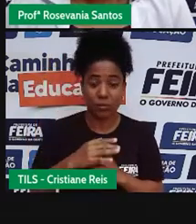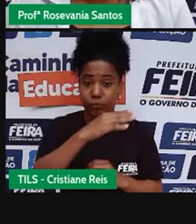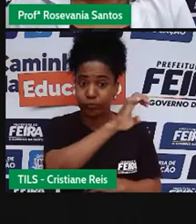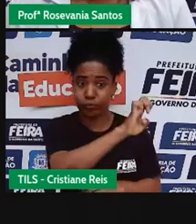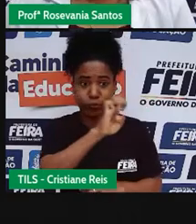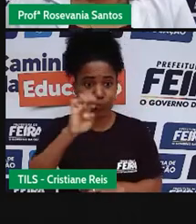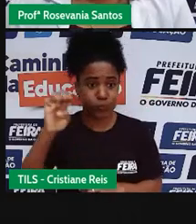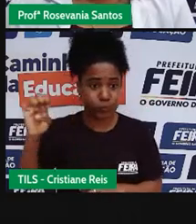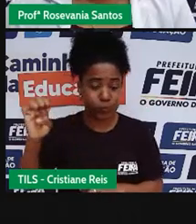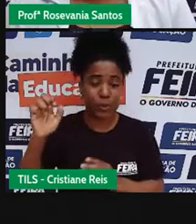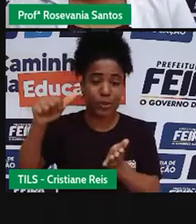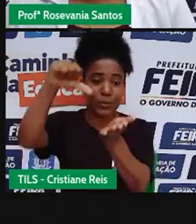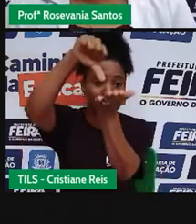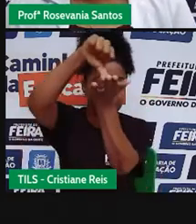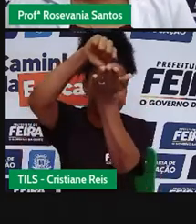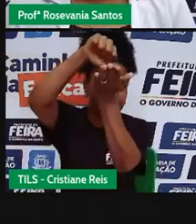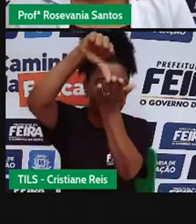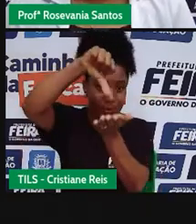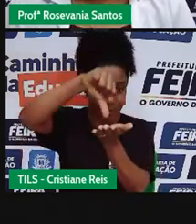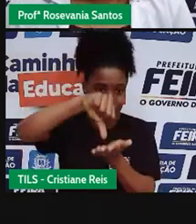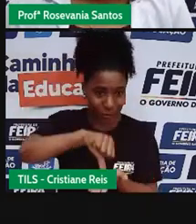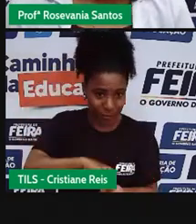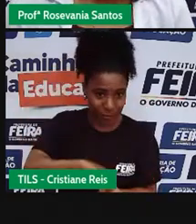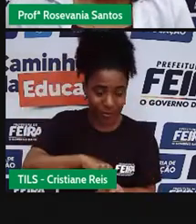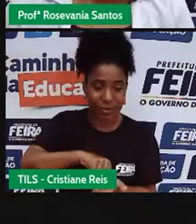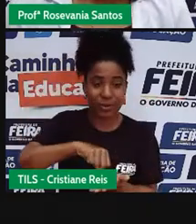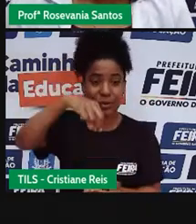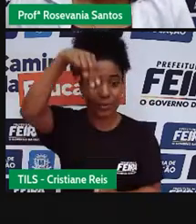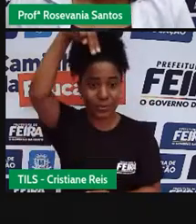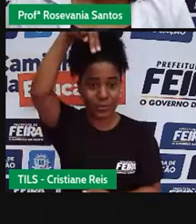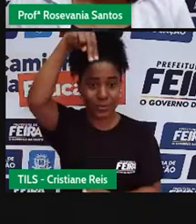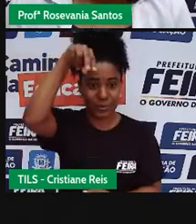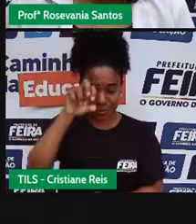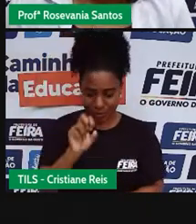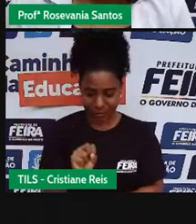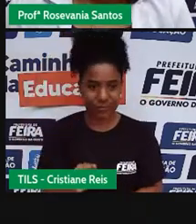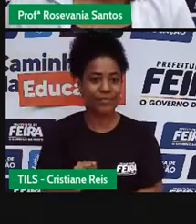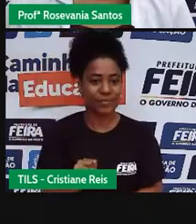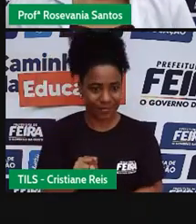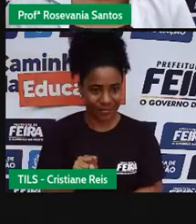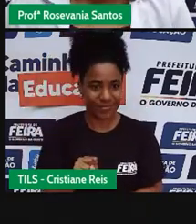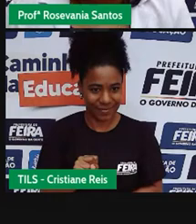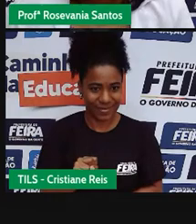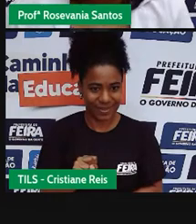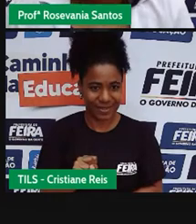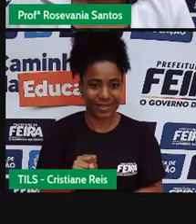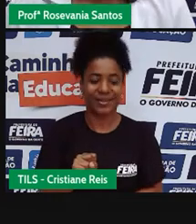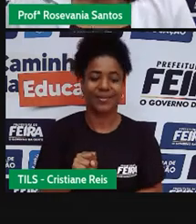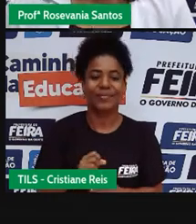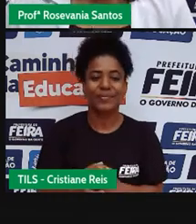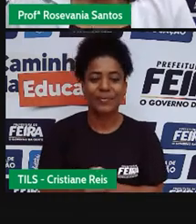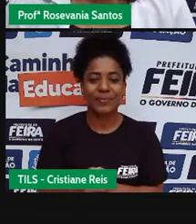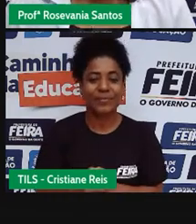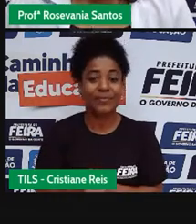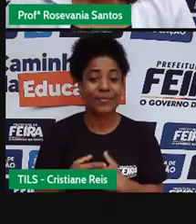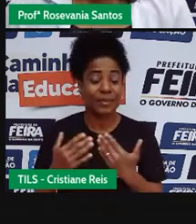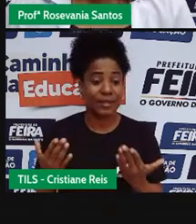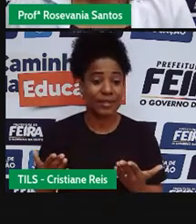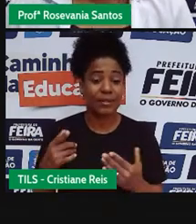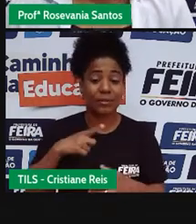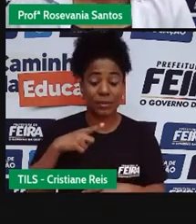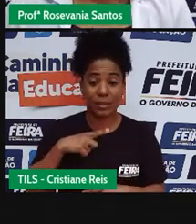Polar Ártico, e a zona temperada sul vai do Trópico de Capricórnio ao Círculo Polar Antártico. Já as